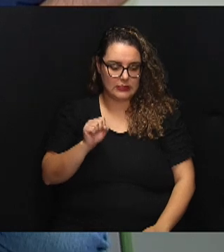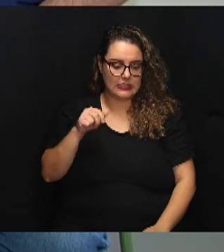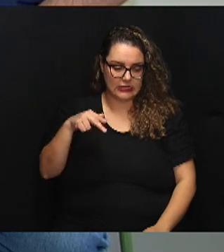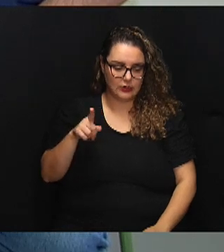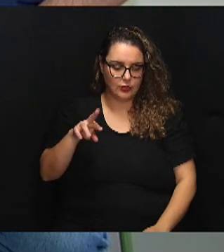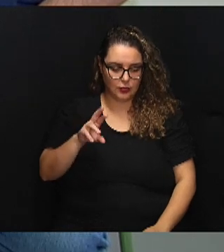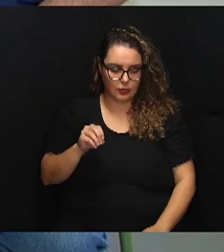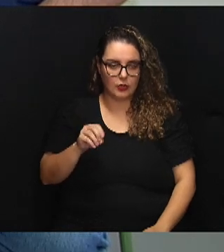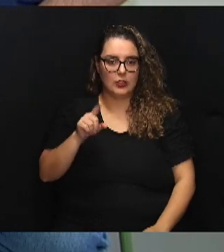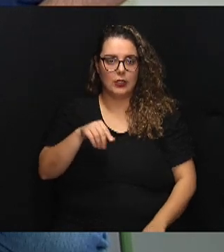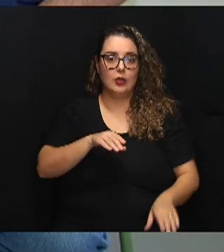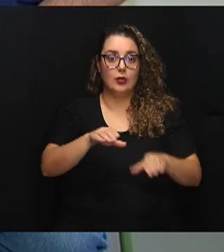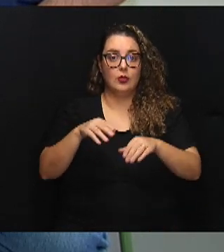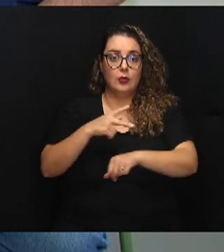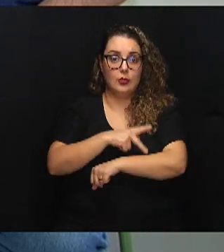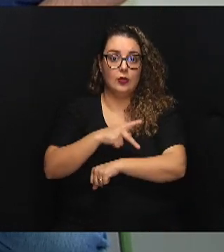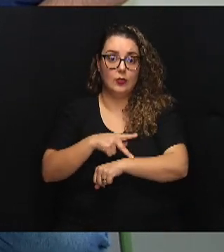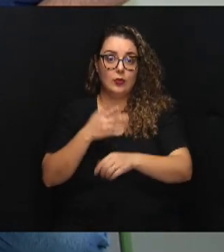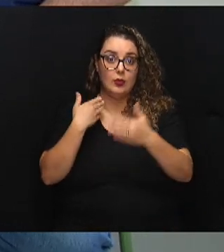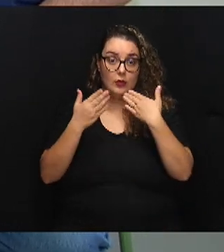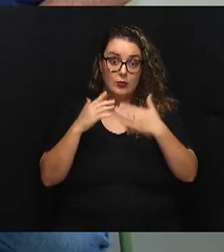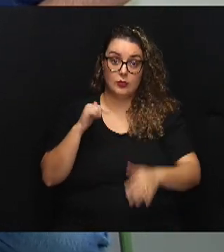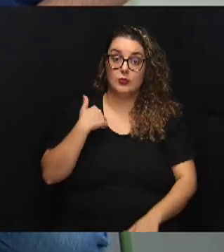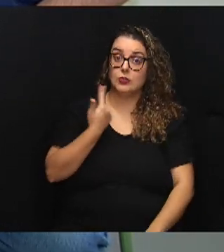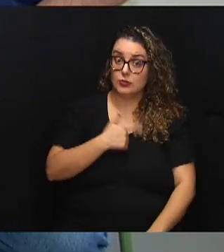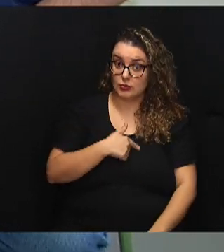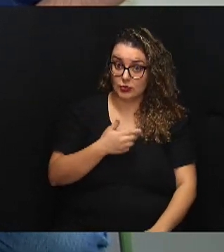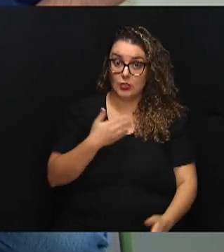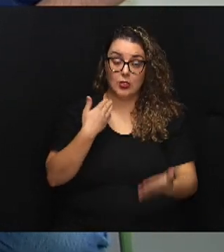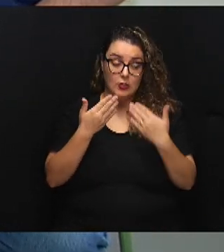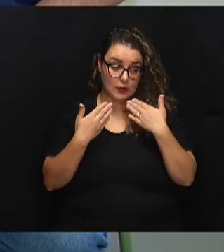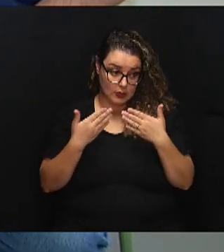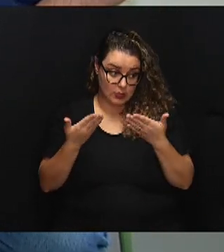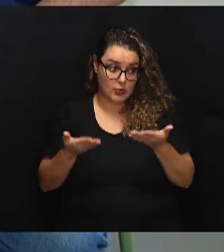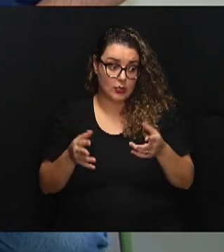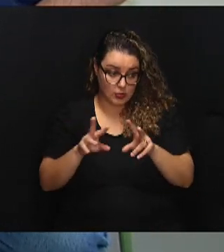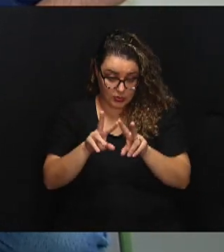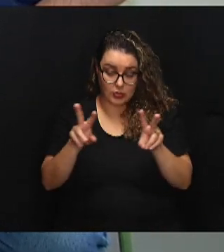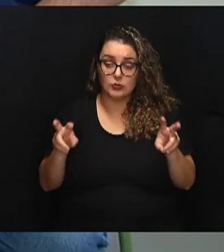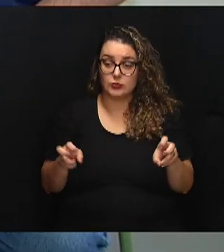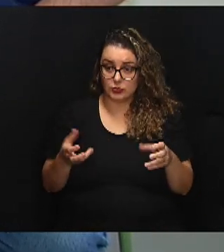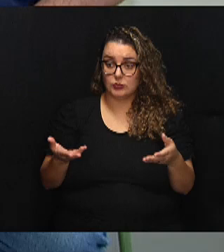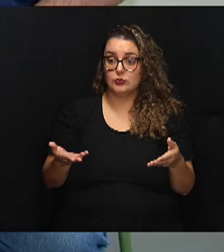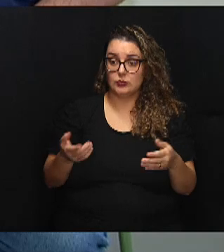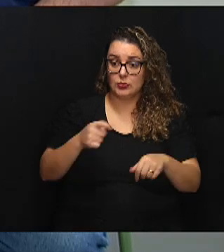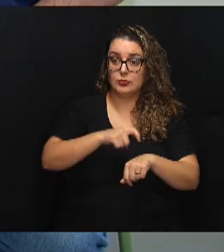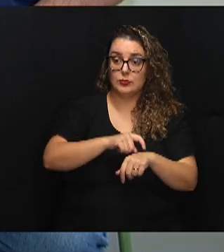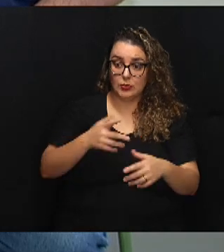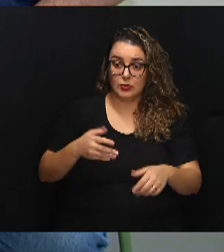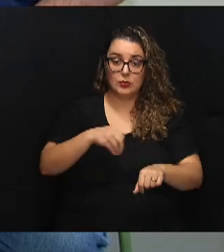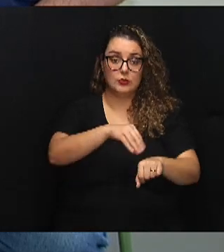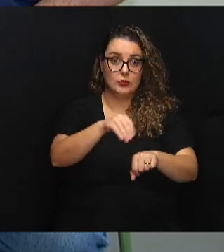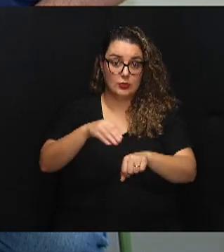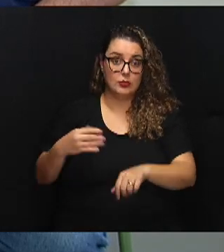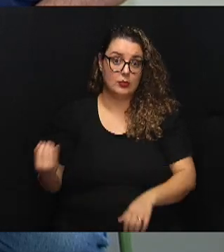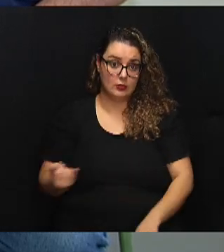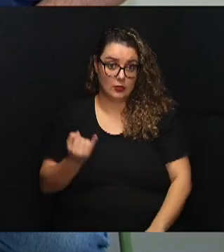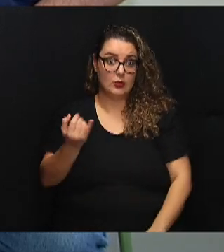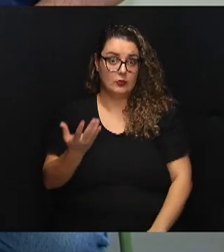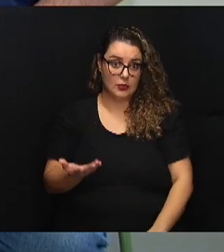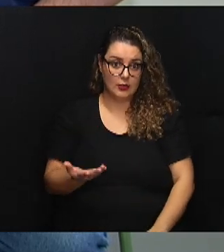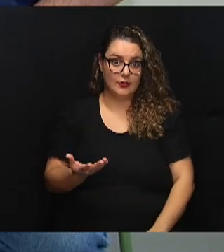coordenador pedagógico, vai bater um papo conosco e falar justamente a respeito desta situação, passar dicas